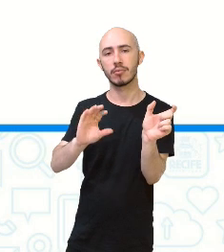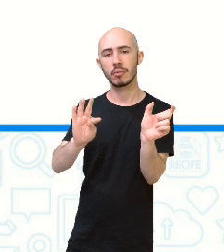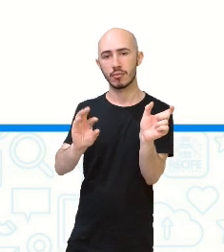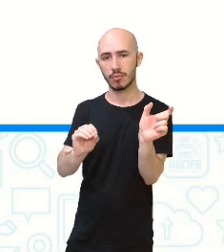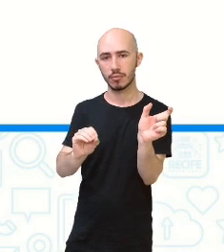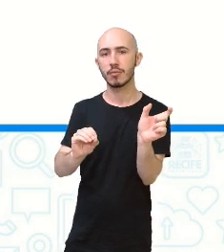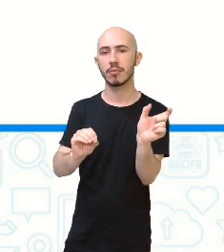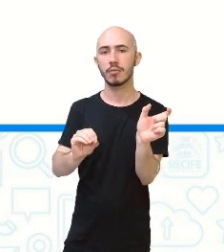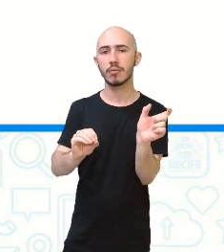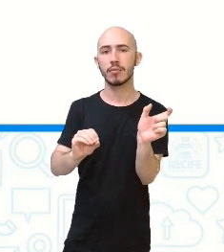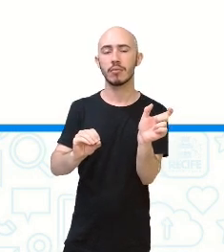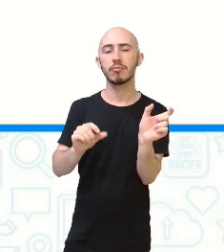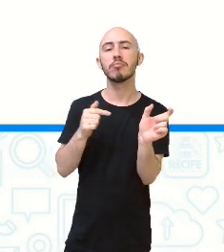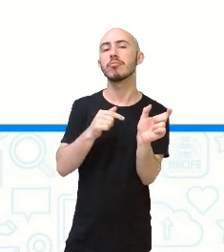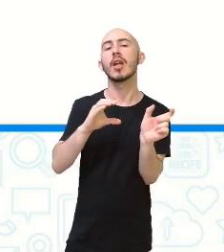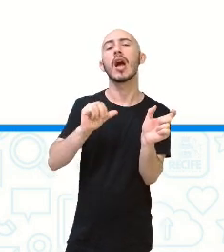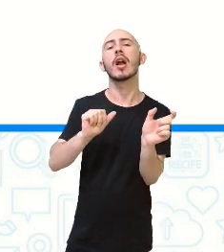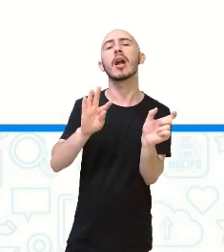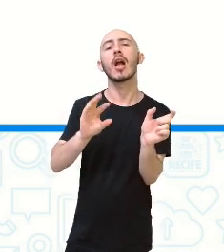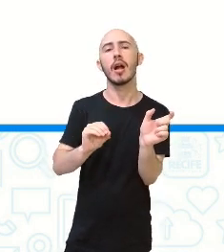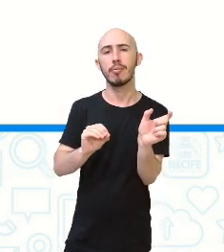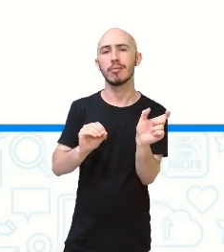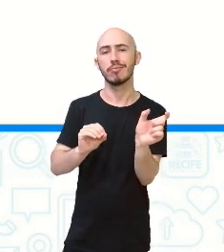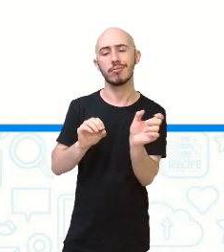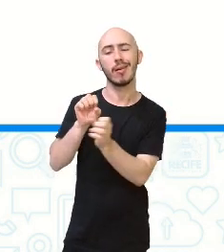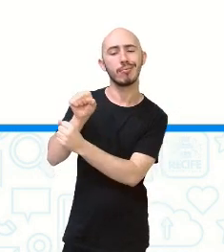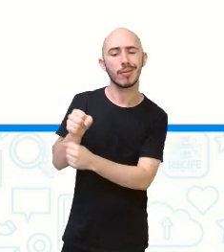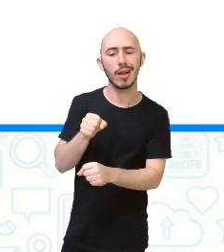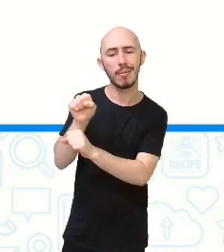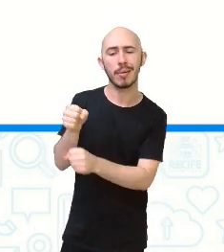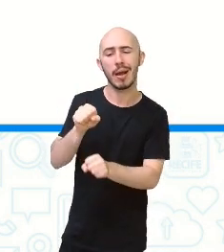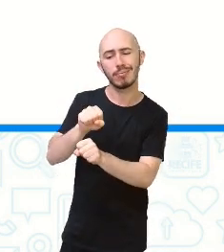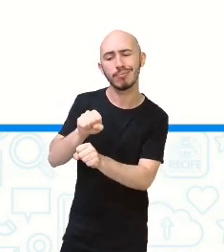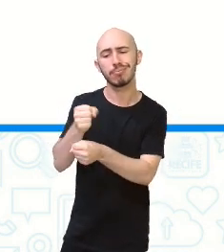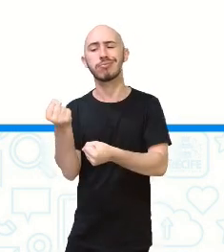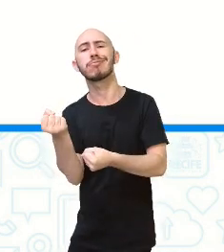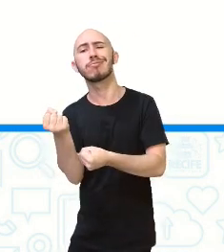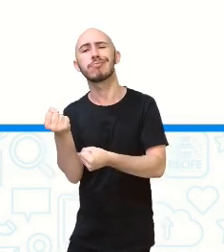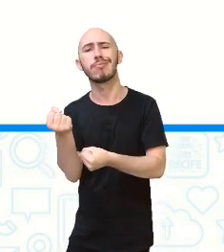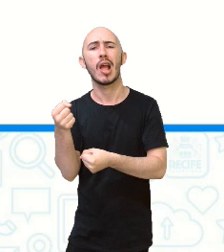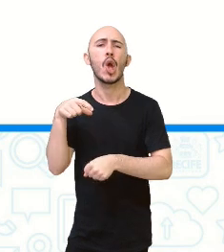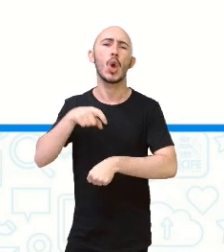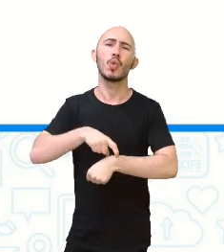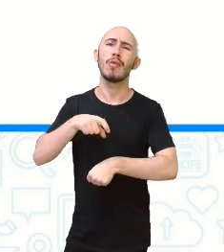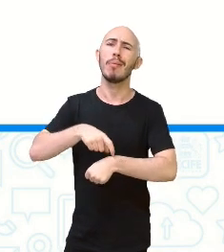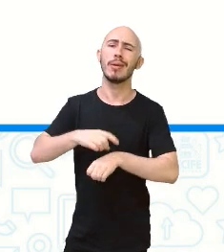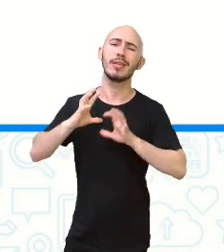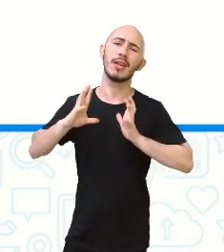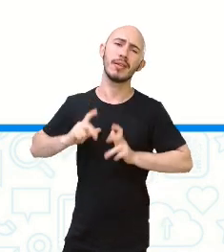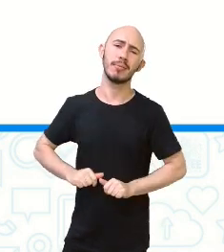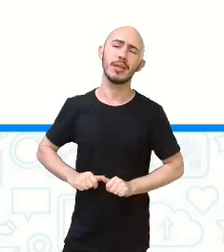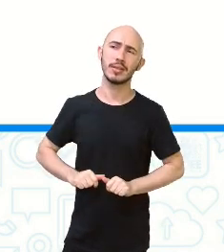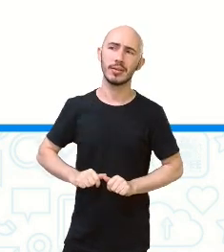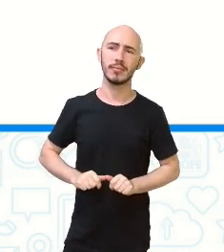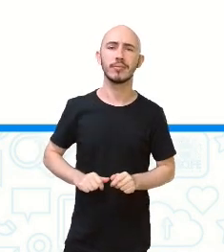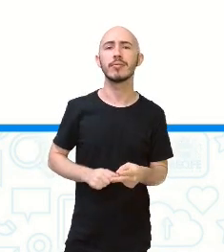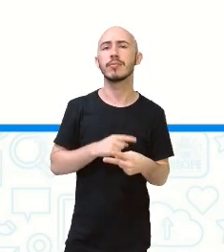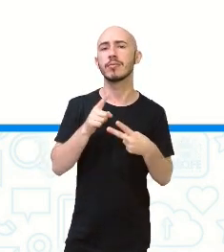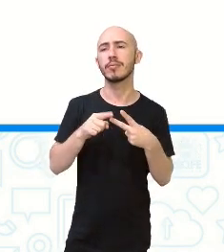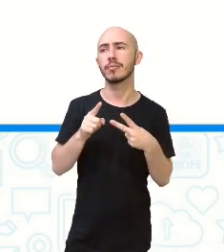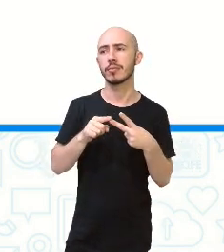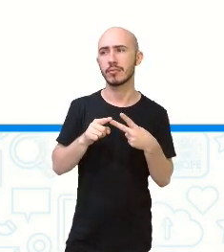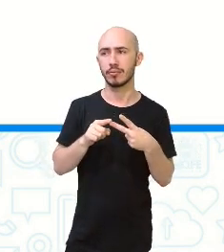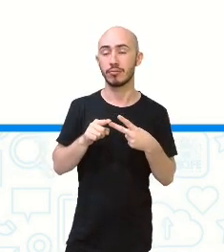Primeiro, o cabo de vassoura quebrou durante a faxina. Número 2, ele